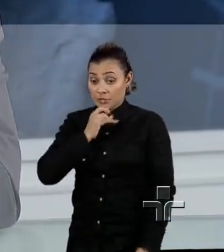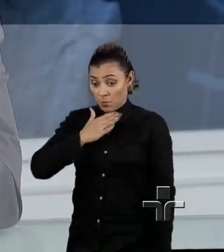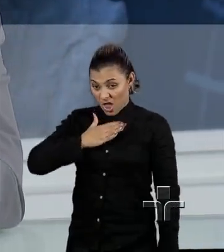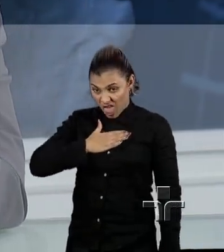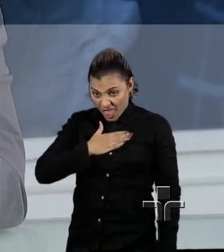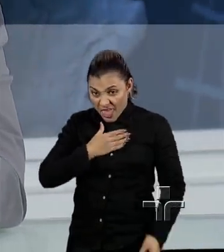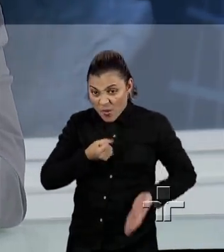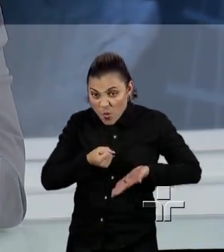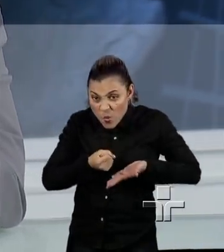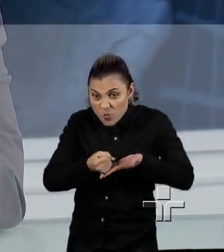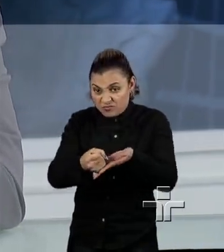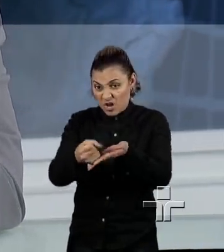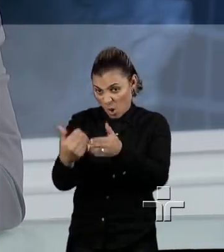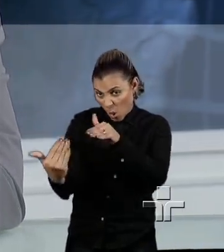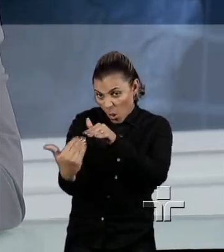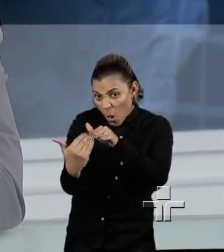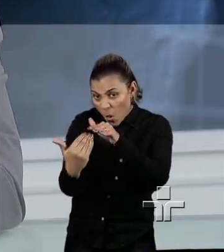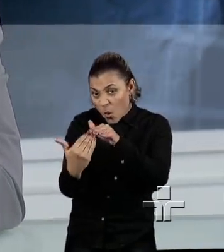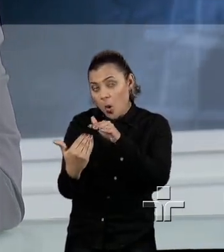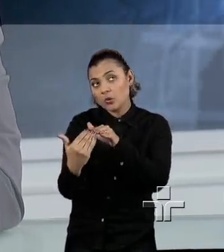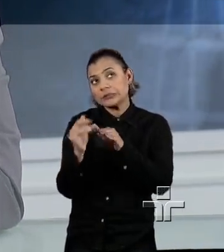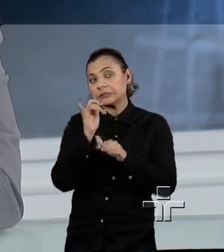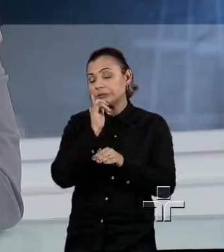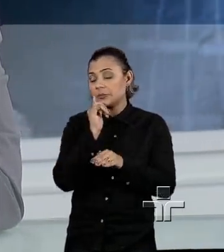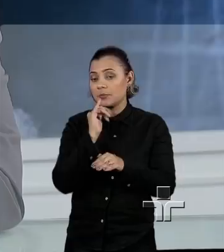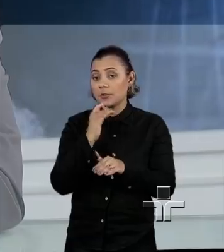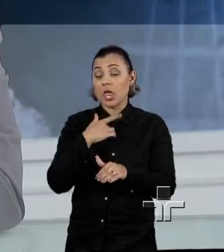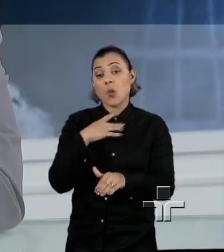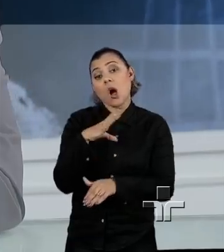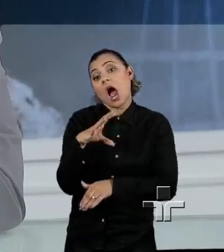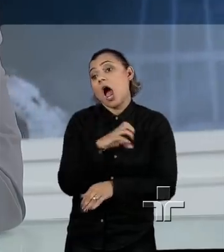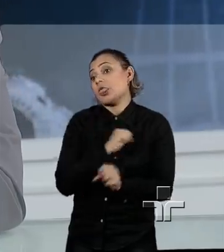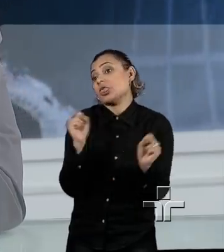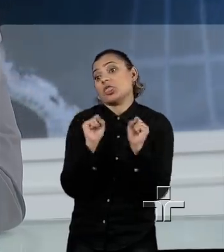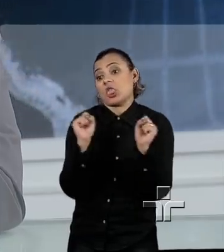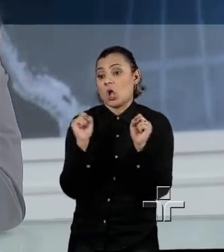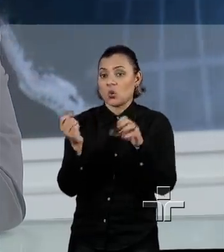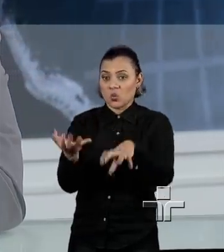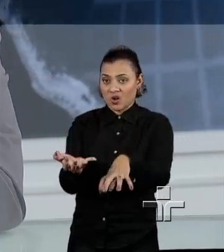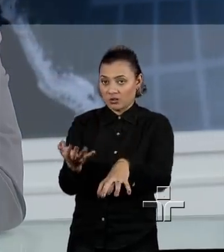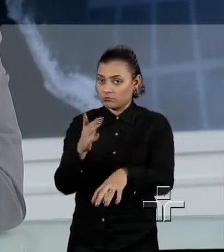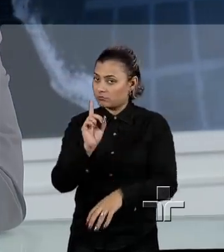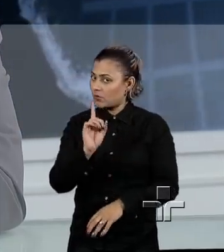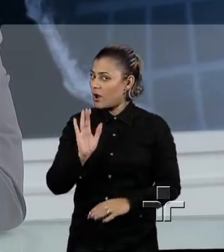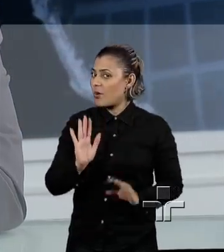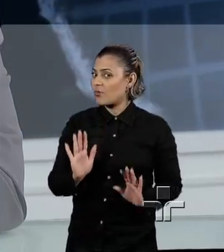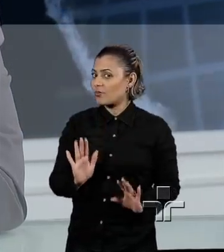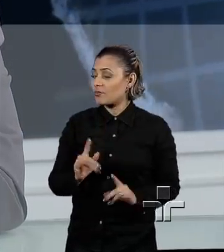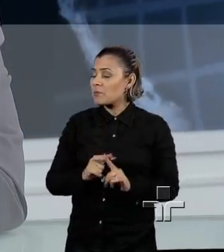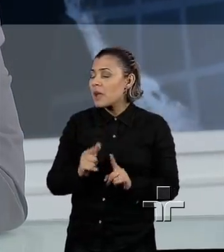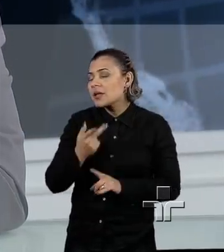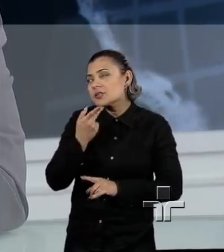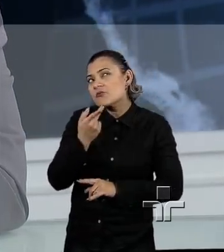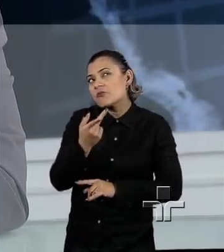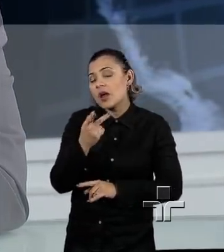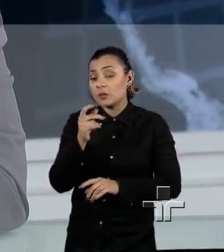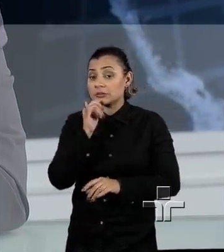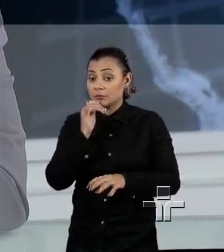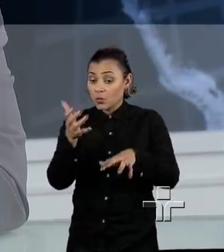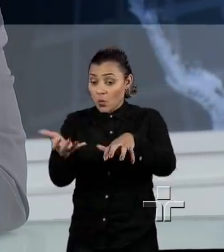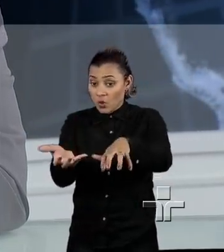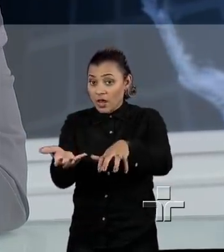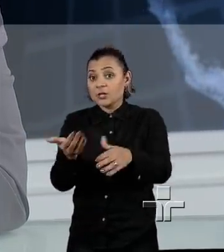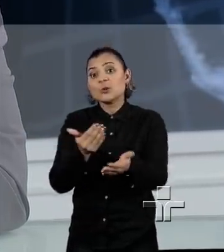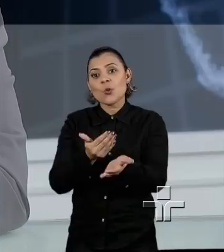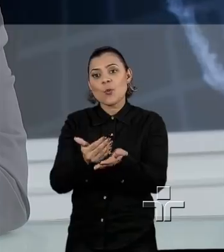defende... Não sou um fã de carteirinha, eu não tenho álbum de figurinha asas do Congresso, né? Mas eu diria que o Congresso brasileiro deu uma